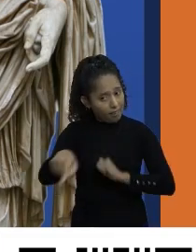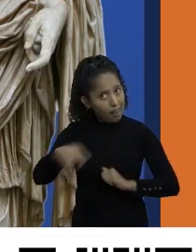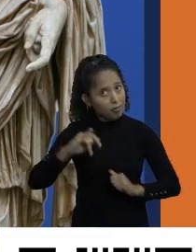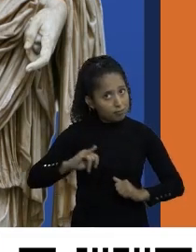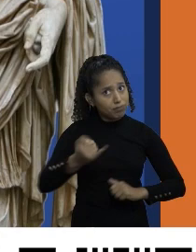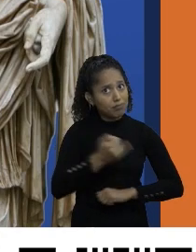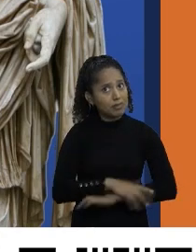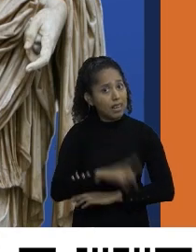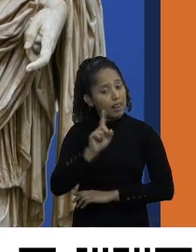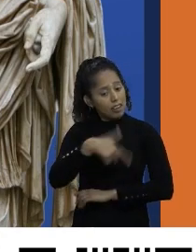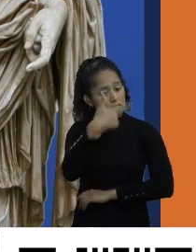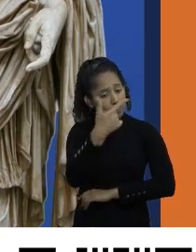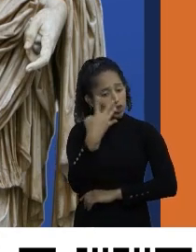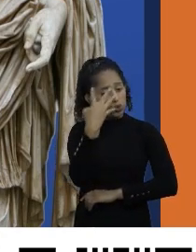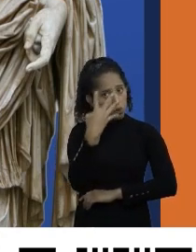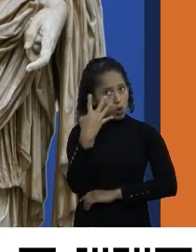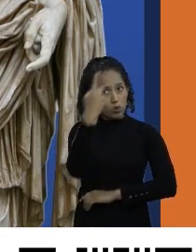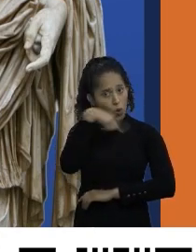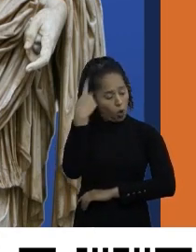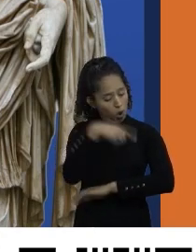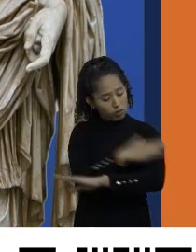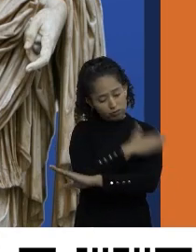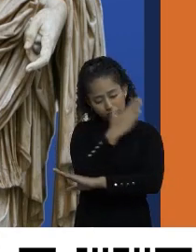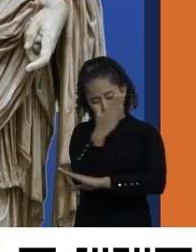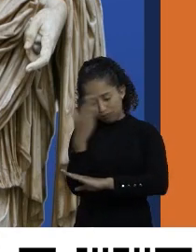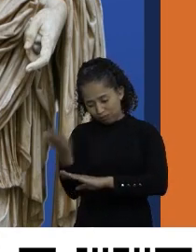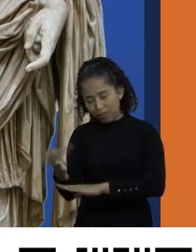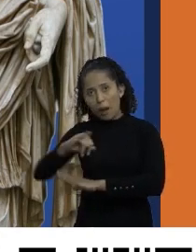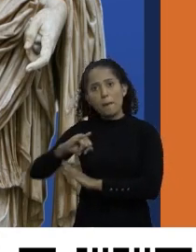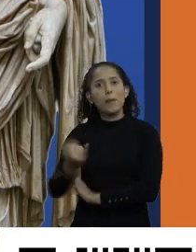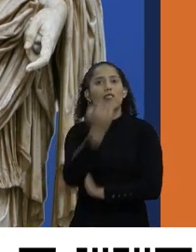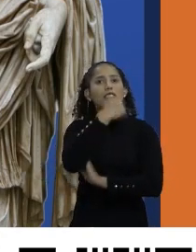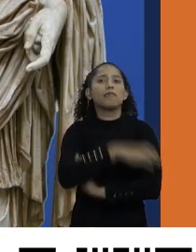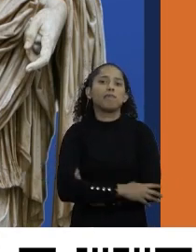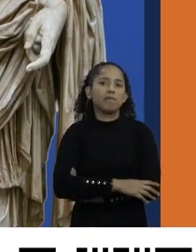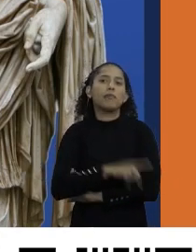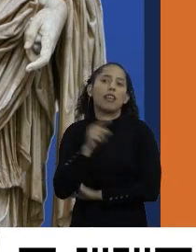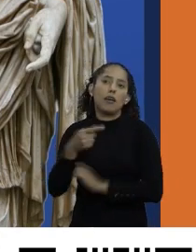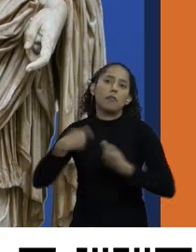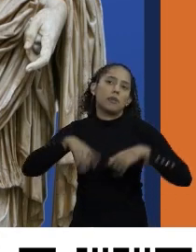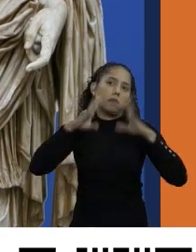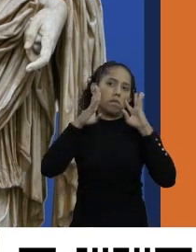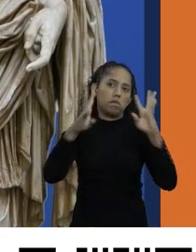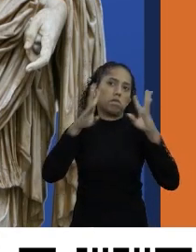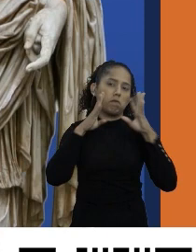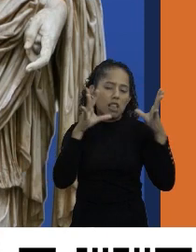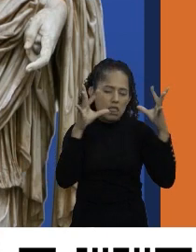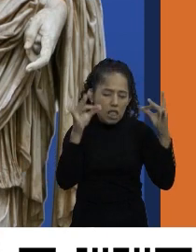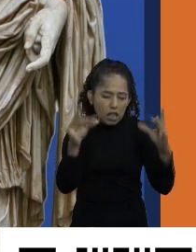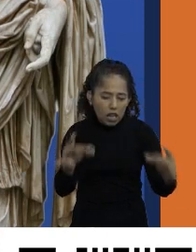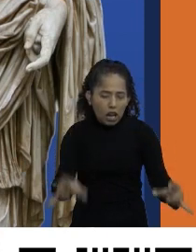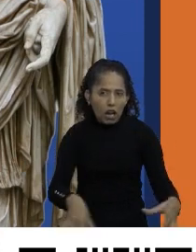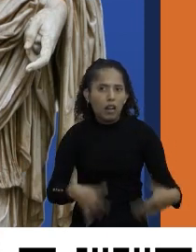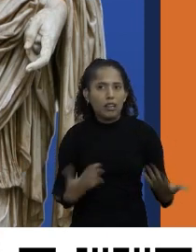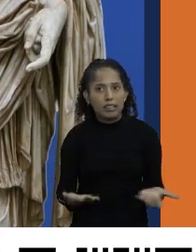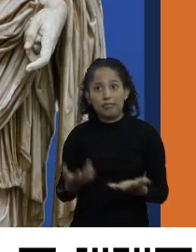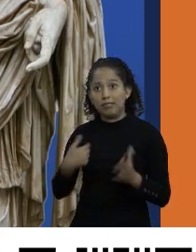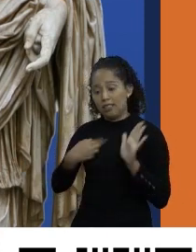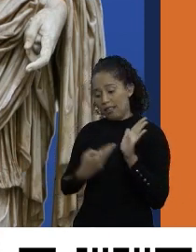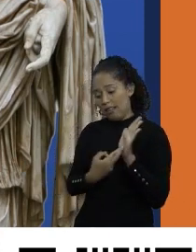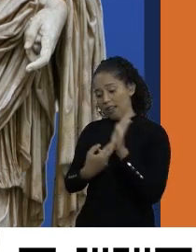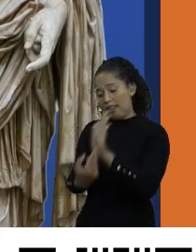24 horas que todos nós temos, é lá que a gente ganha o jogo. É lá que a gente tem que prestar atenção nos detalhes. E aí eu